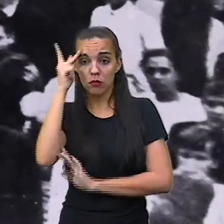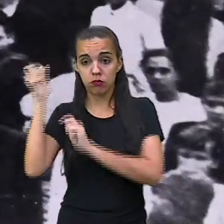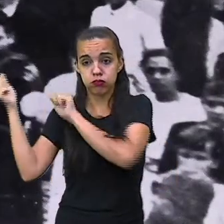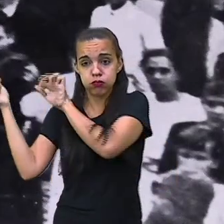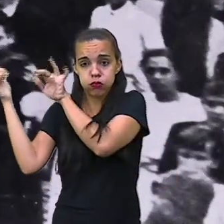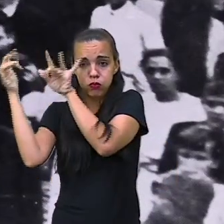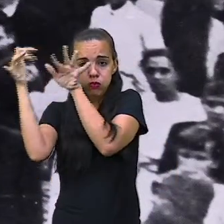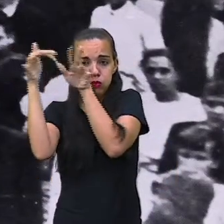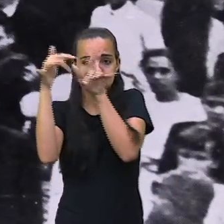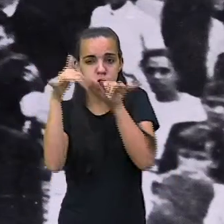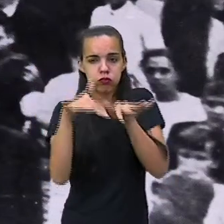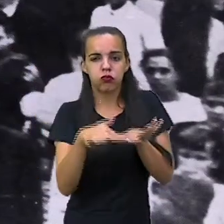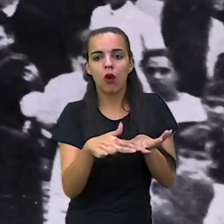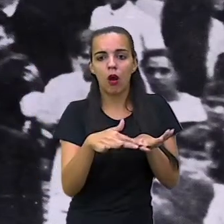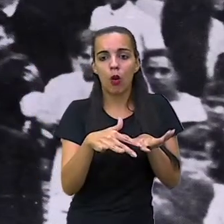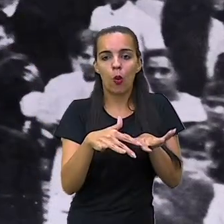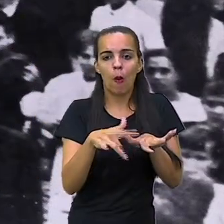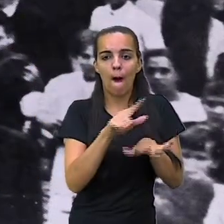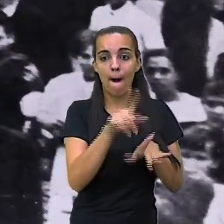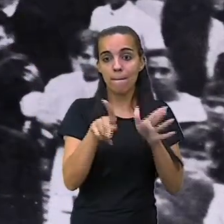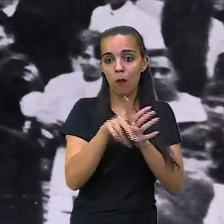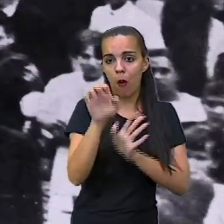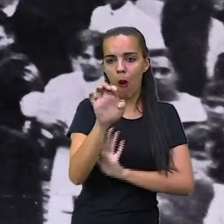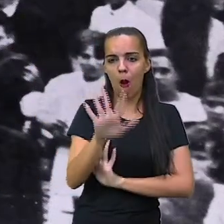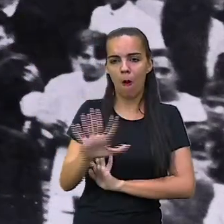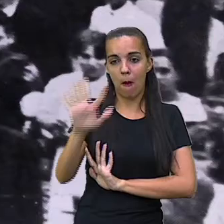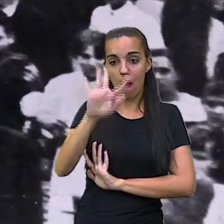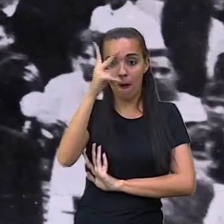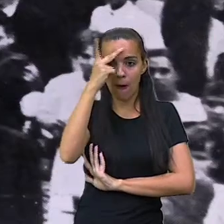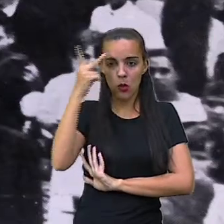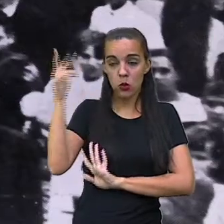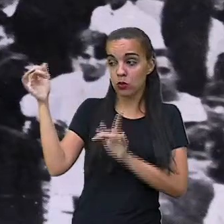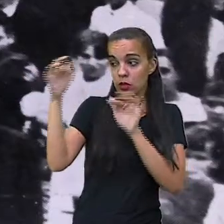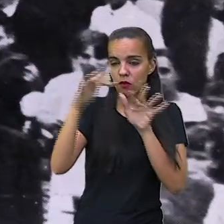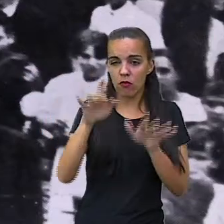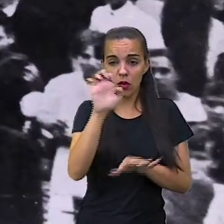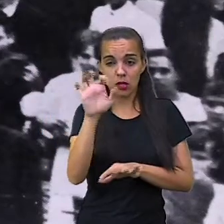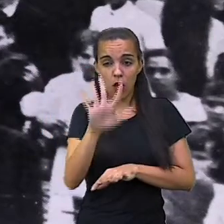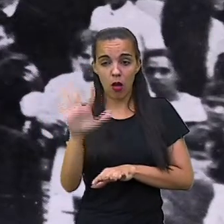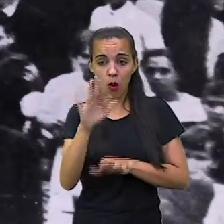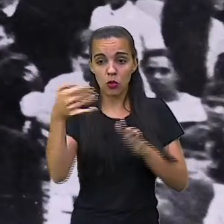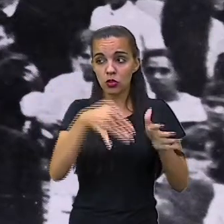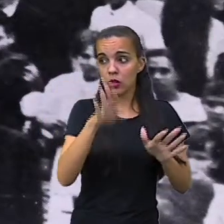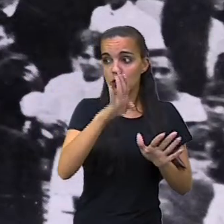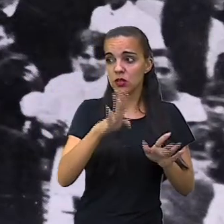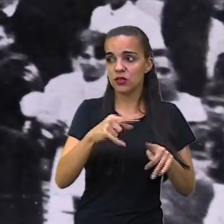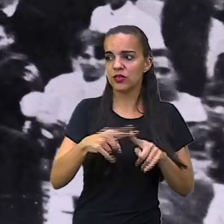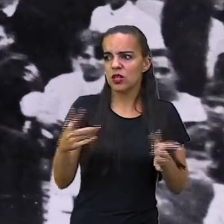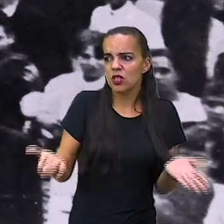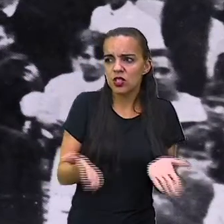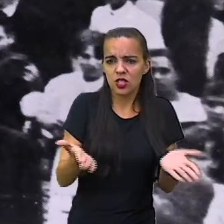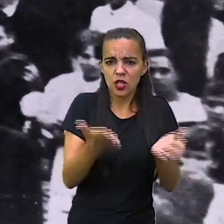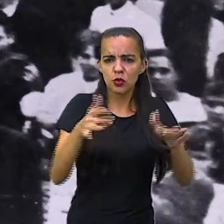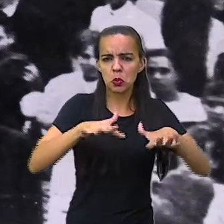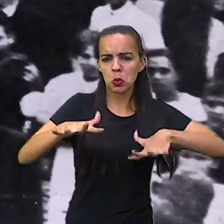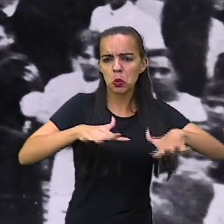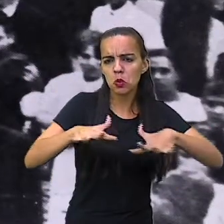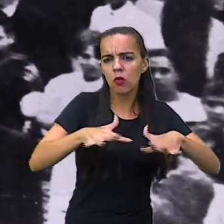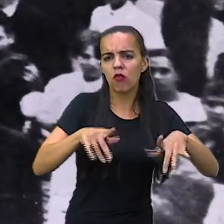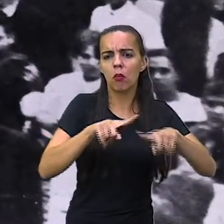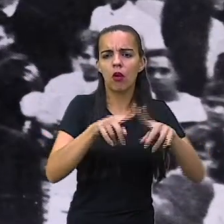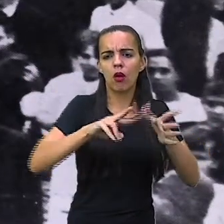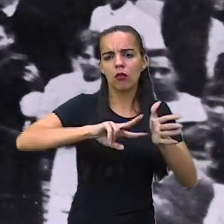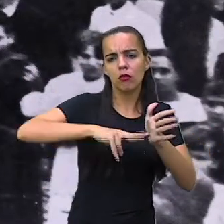europeus, especialmente os italianos. Os anarquistas favoreceram o desenvolvimento de movimentos